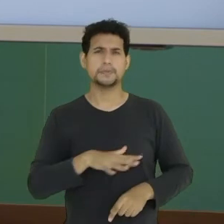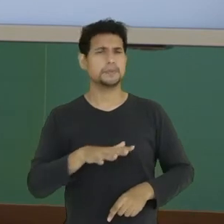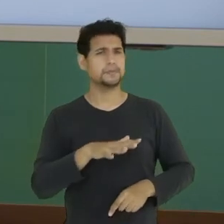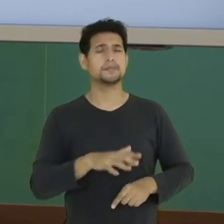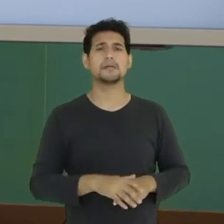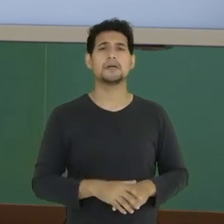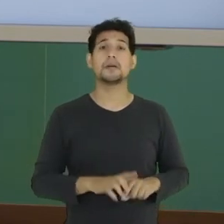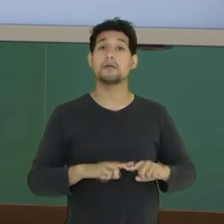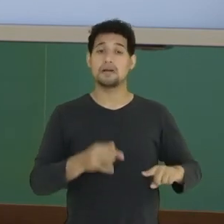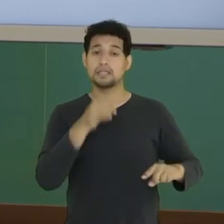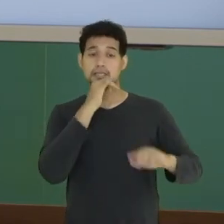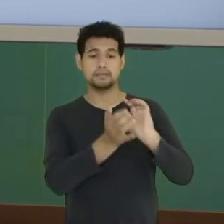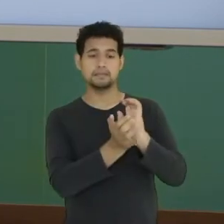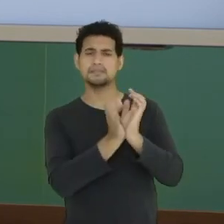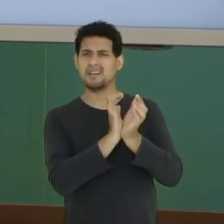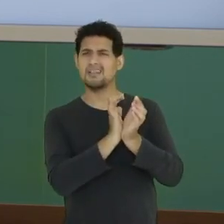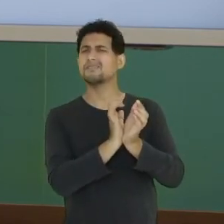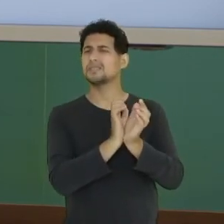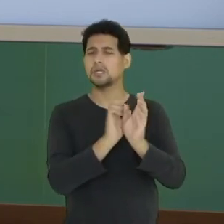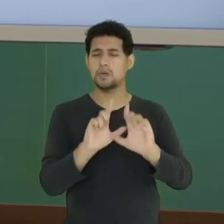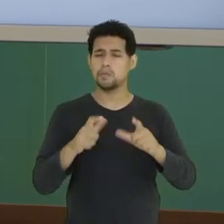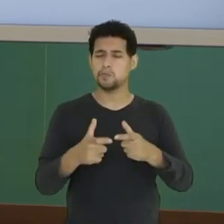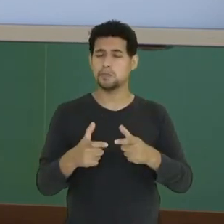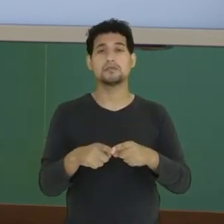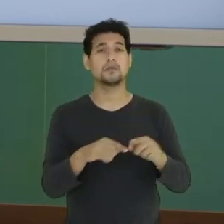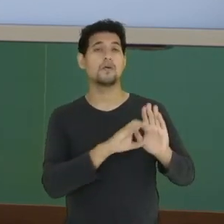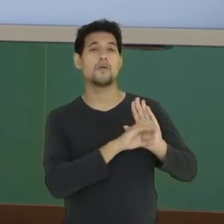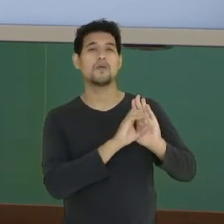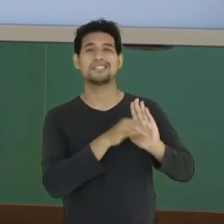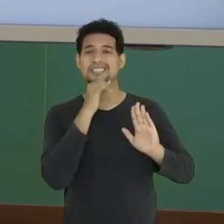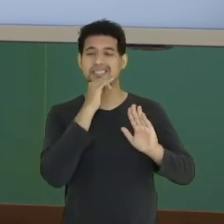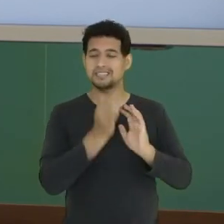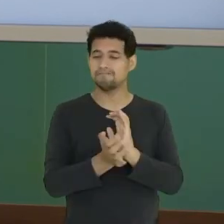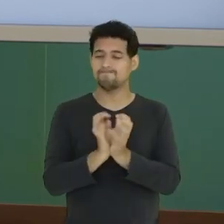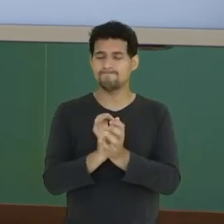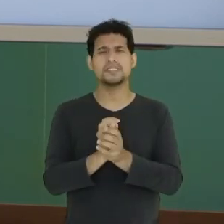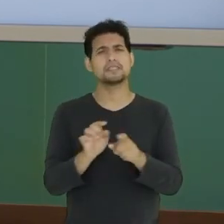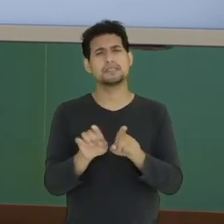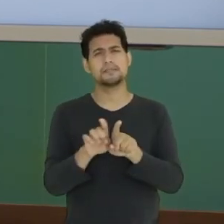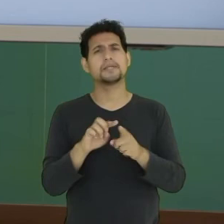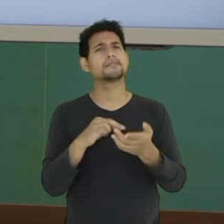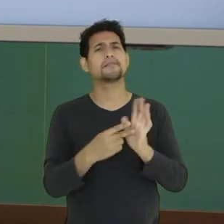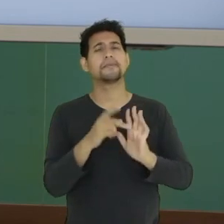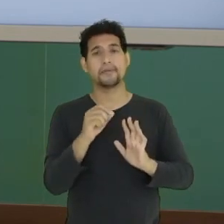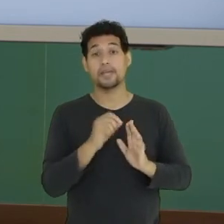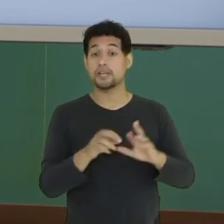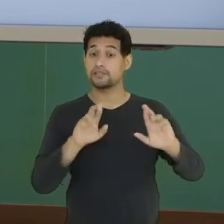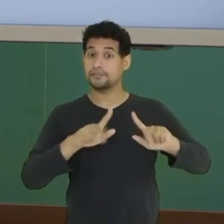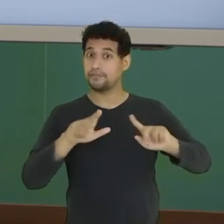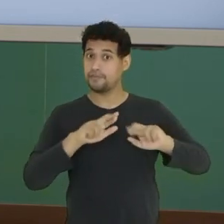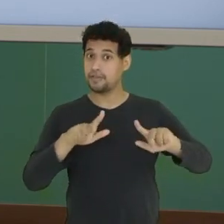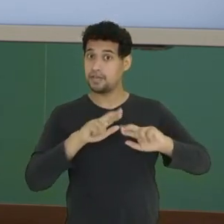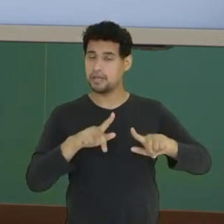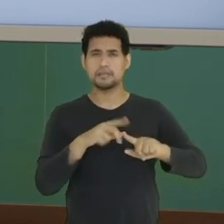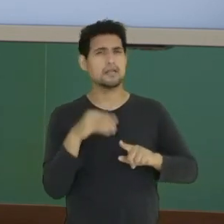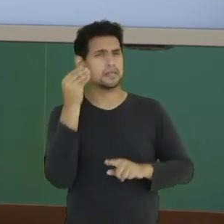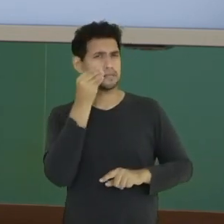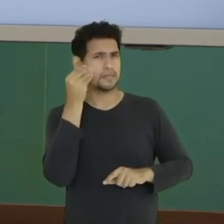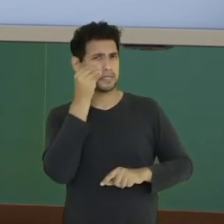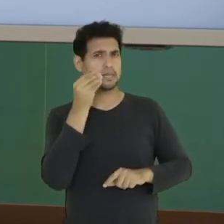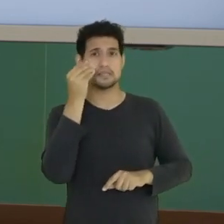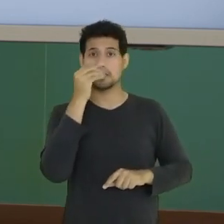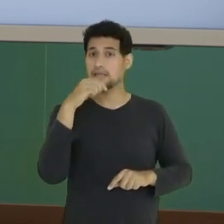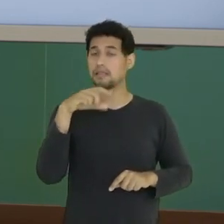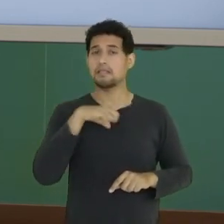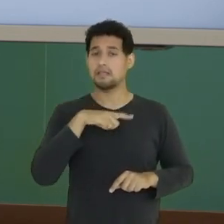polis. Escravos, tampouco, né? O conceito de a escravidão, essa noção de escravidão muito diferente da experiência de